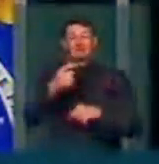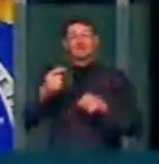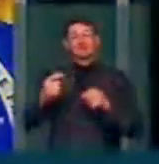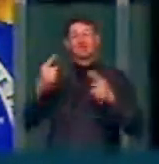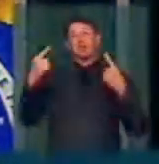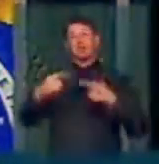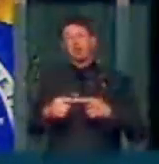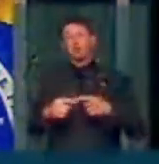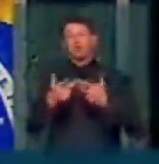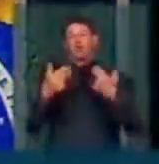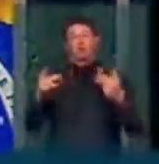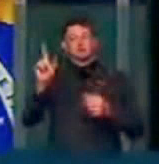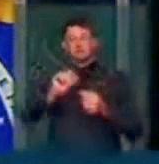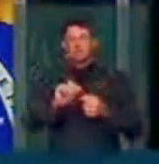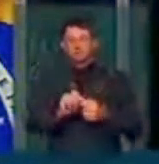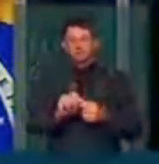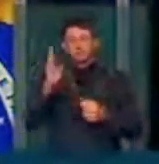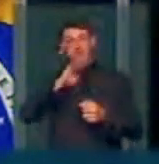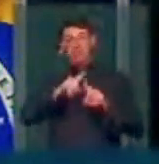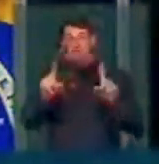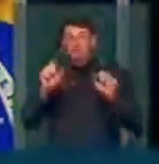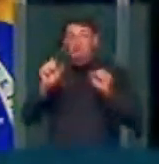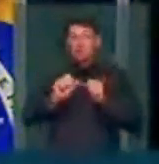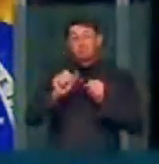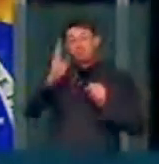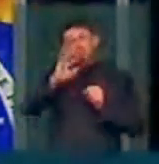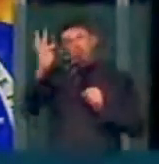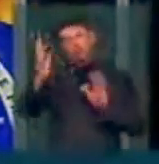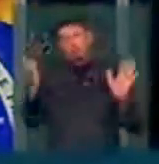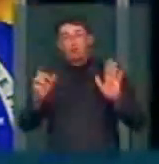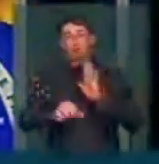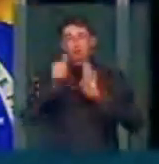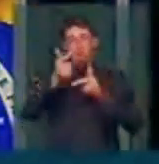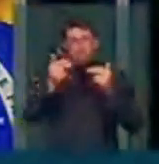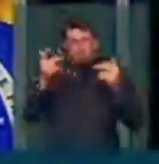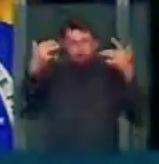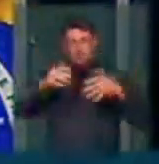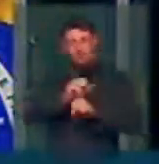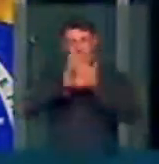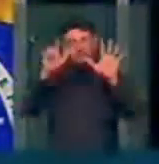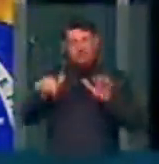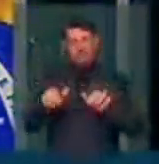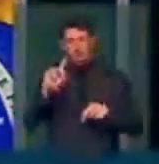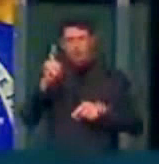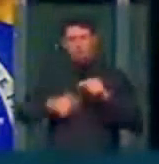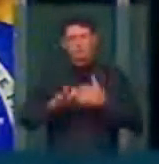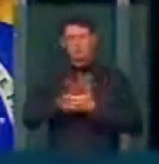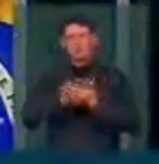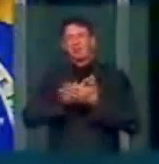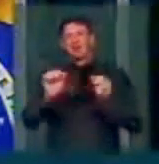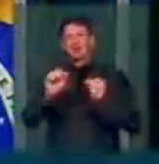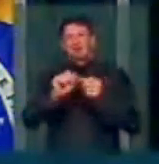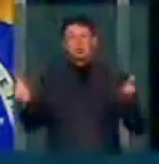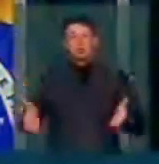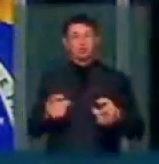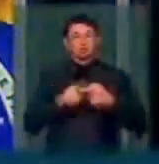não estão sendo feitas de mal, mas que podem ser feitas de mal. Então, o primeiro ponto a deixar claro é que ele não vai impedir nada do que está sendo feito hoje,